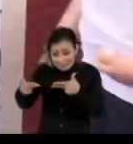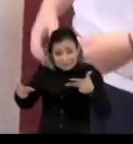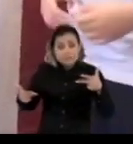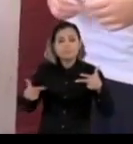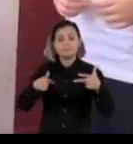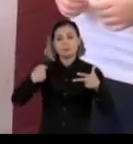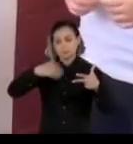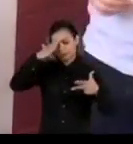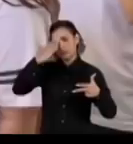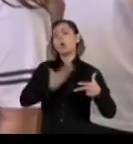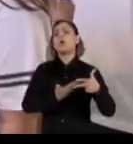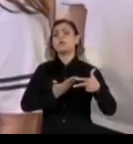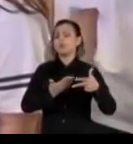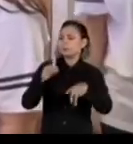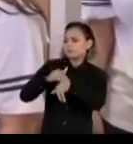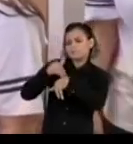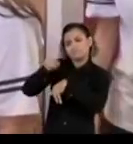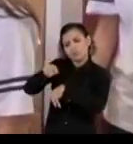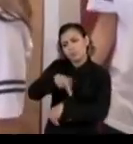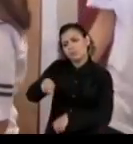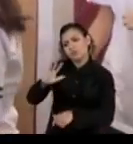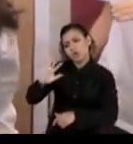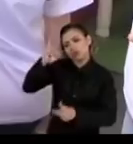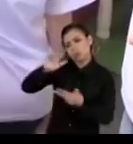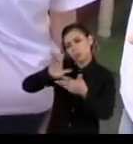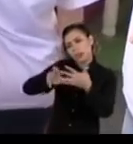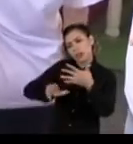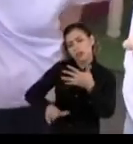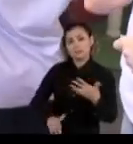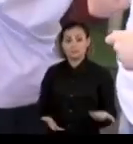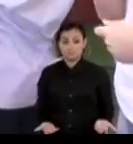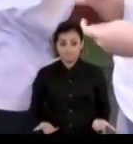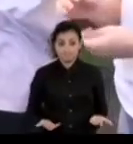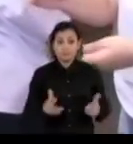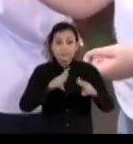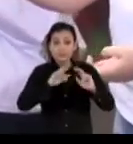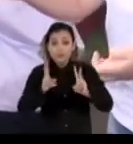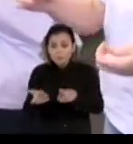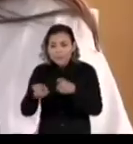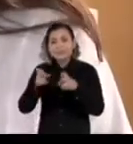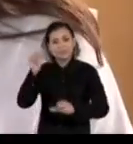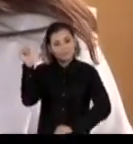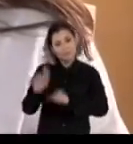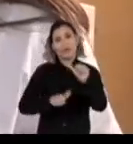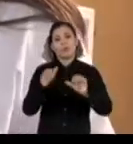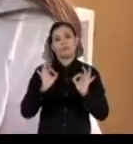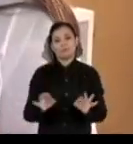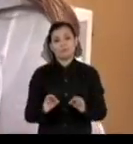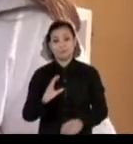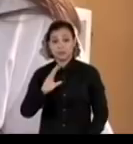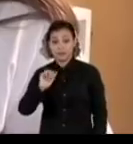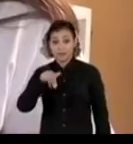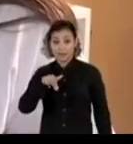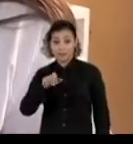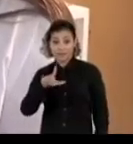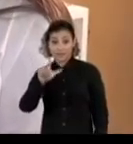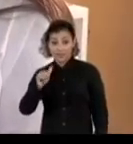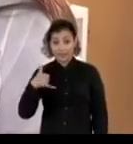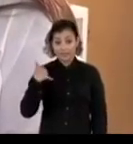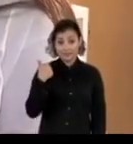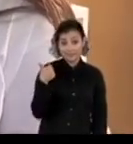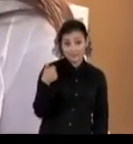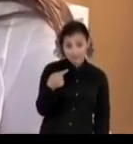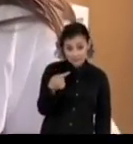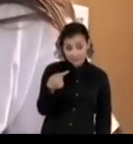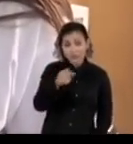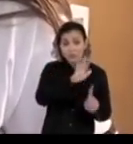ter confiança que chegar na gente e falar, olha, Pro, tá acontecendo isso. A gente percebe uma mudança grande. A Camila, estudante de 17 anos, diz